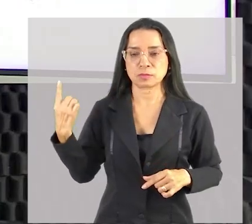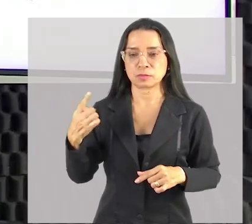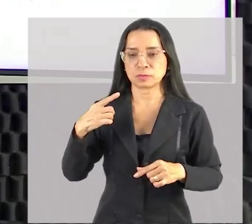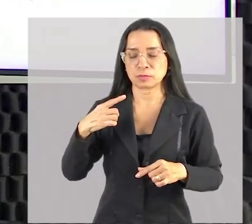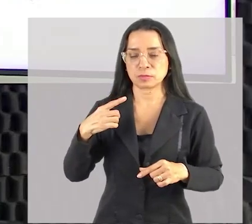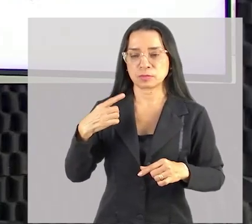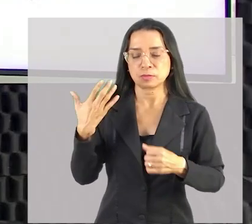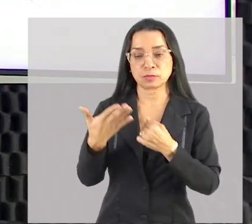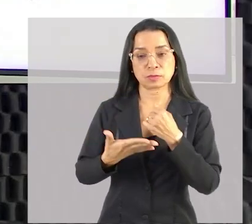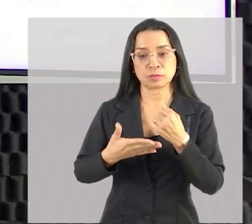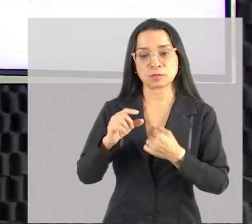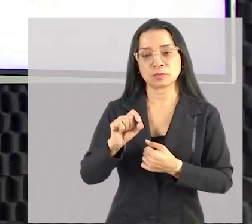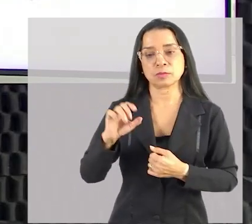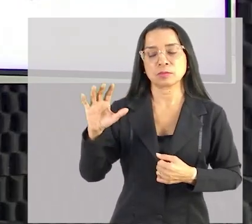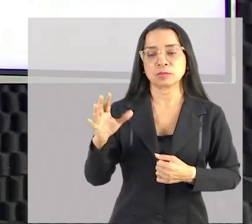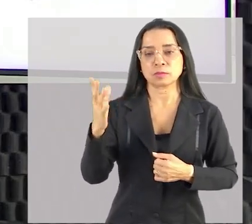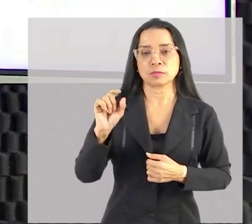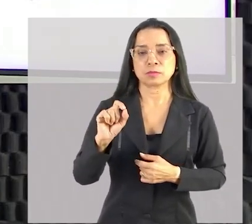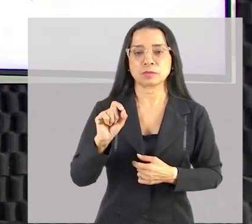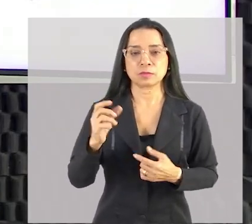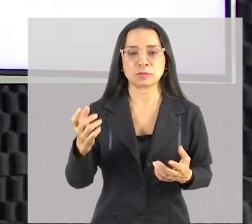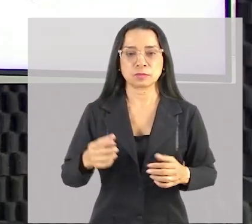basicamente acontece isso aqui.